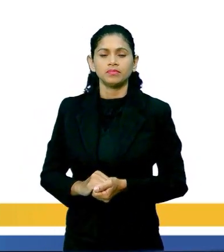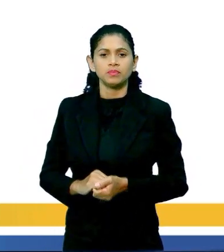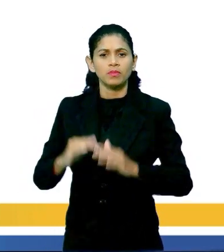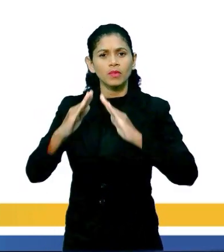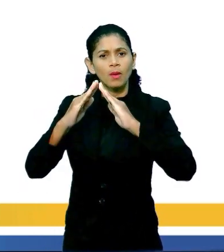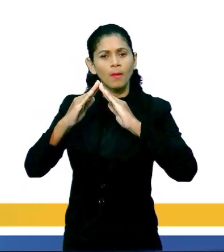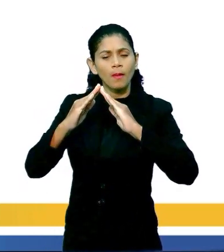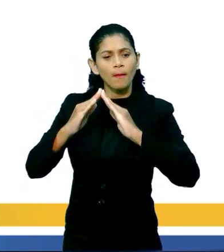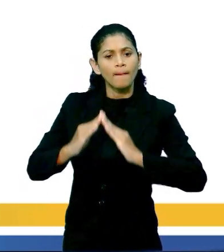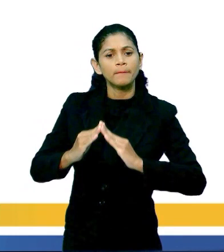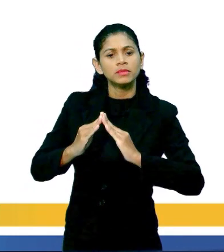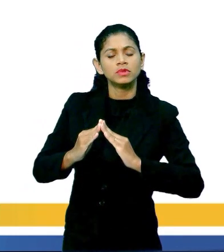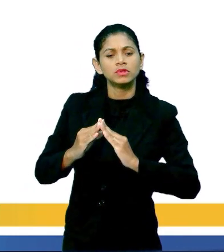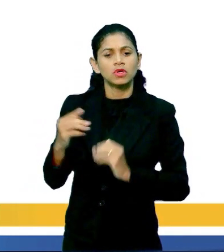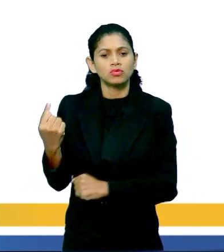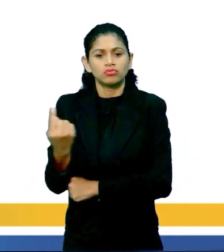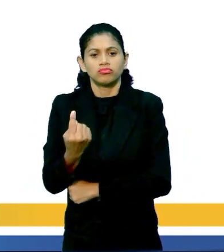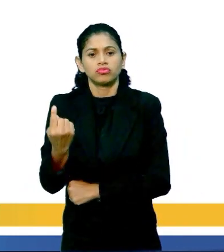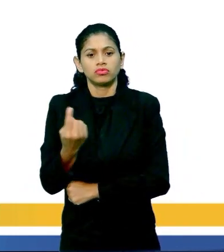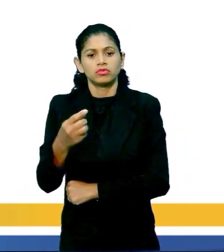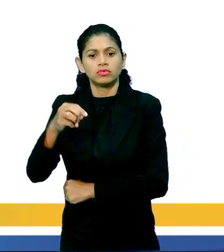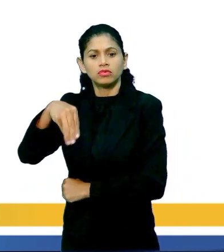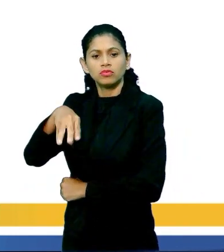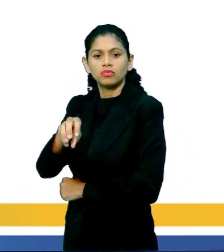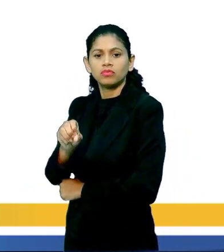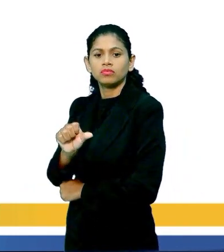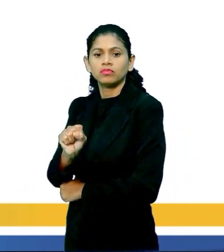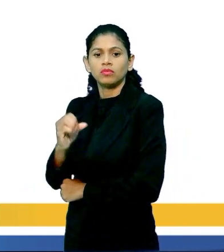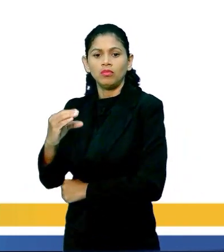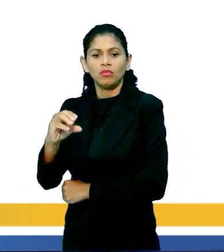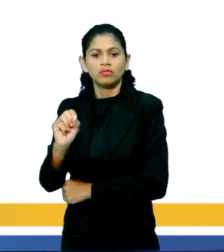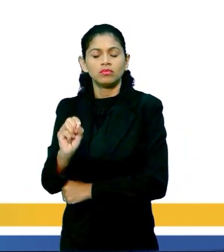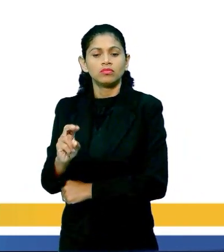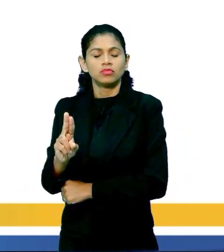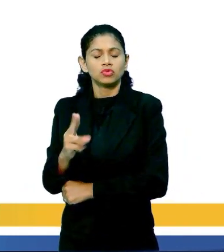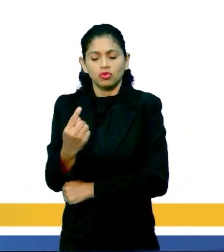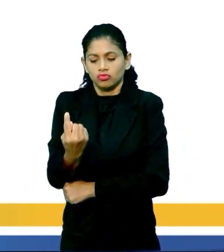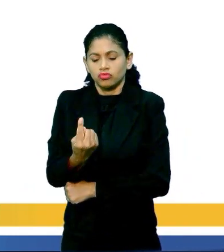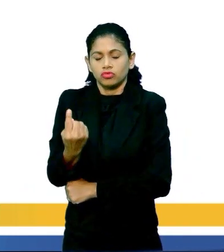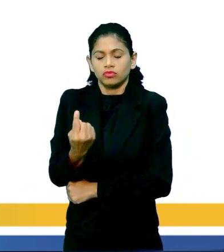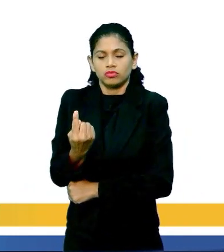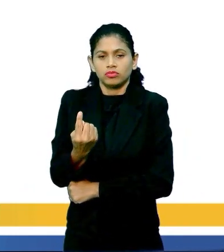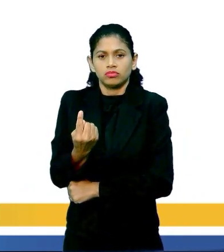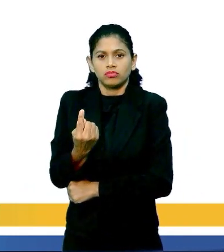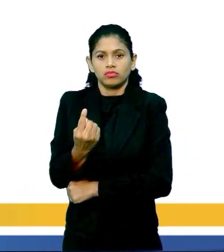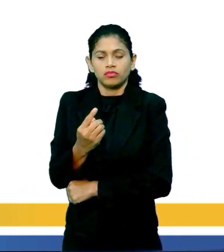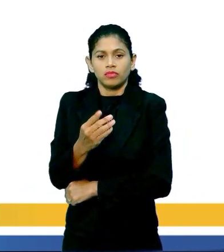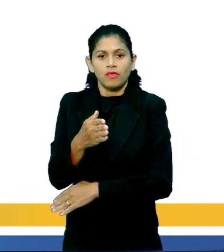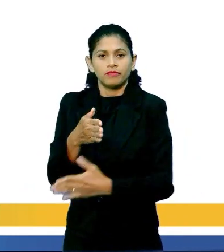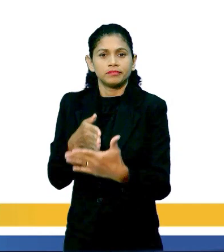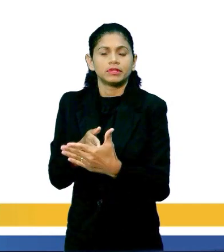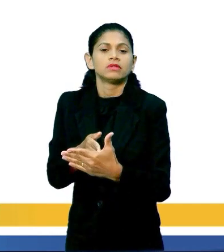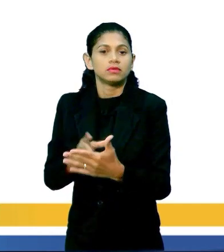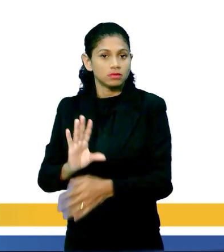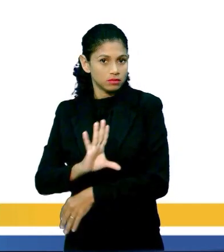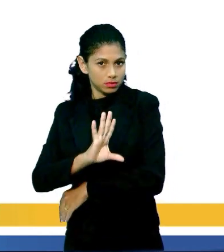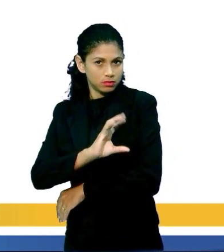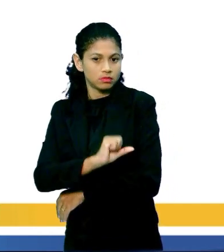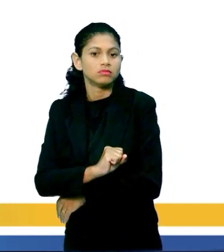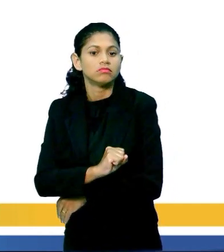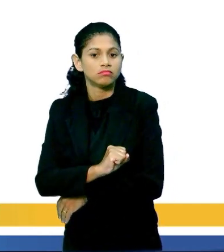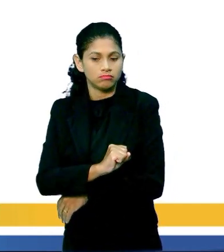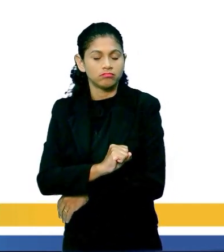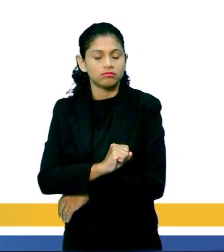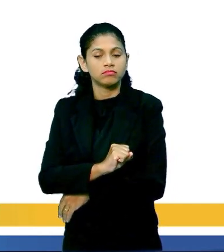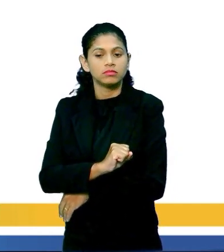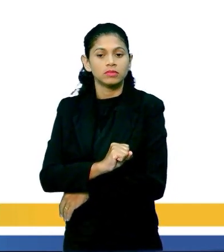sozinho em Moscou e, portanto, isolava-se contra o amor. Esse personagem remonta à vida pessoal de Chekhov,